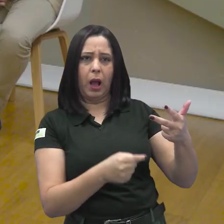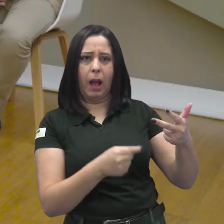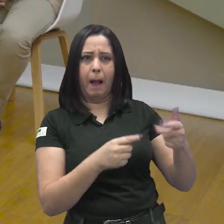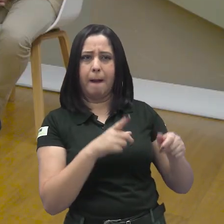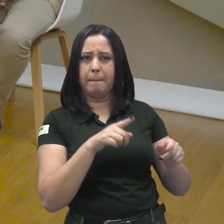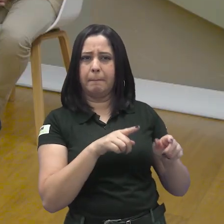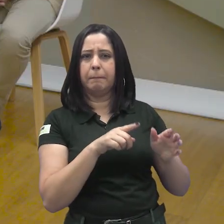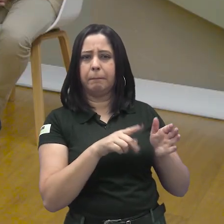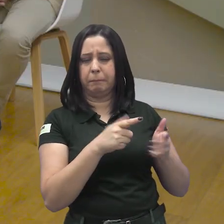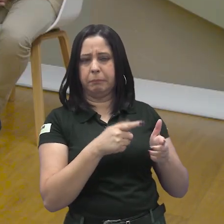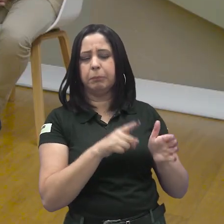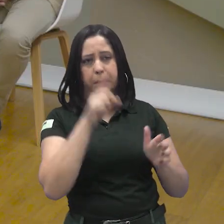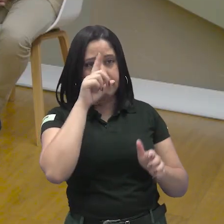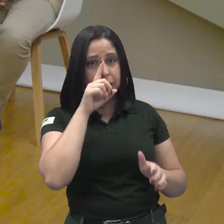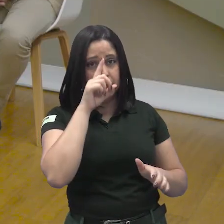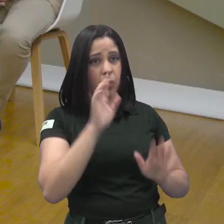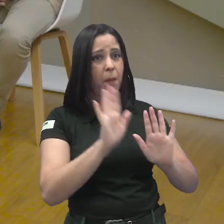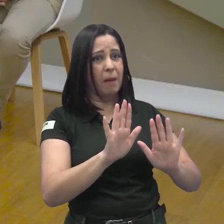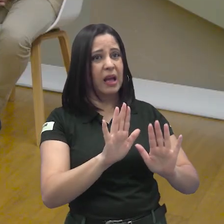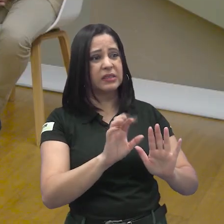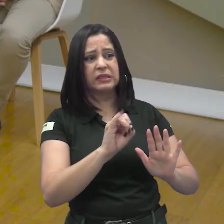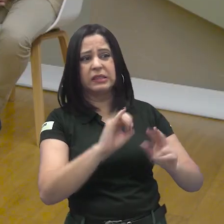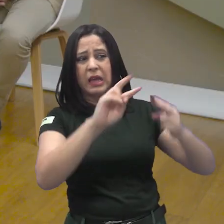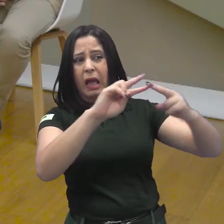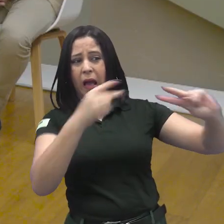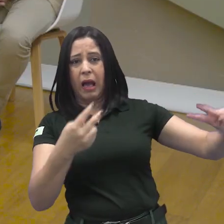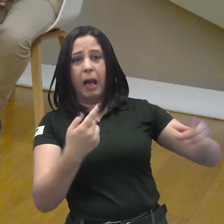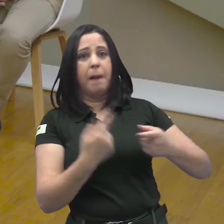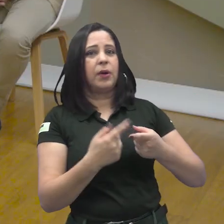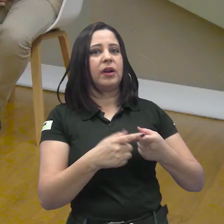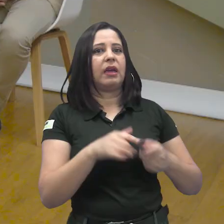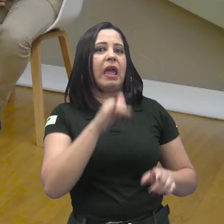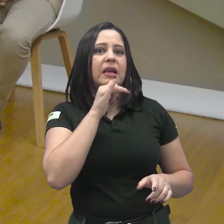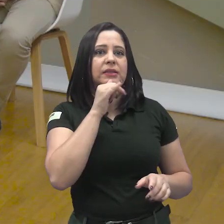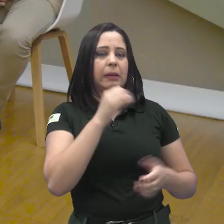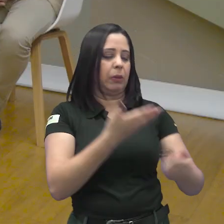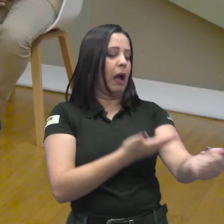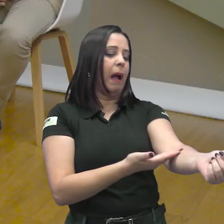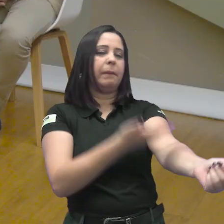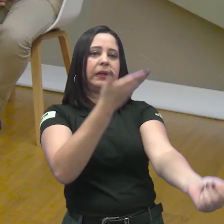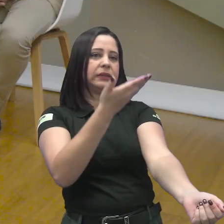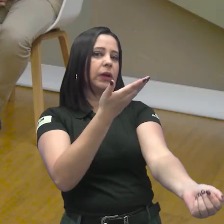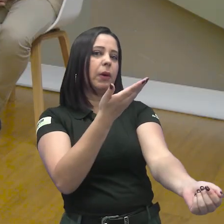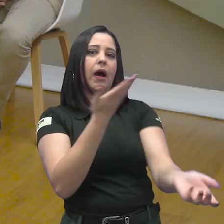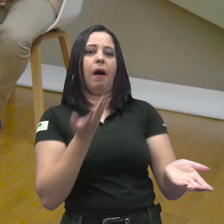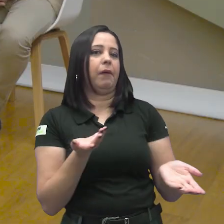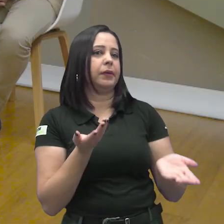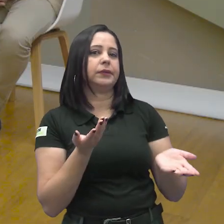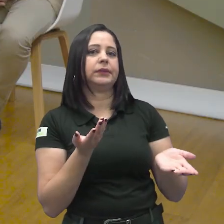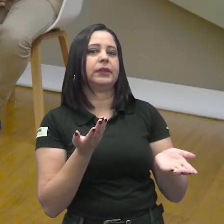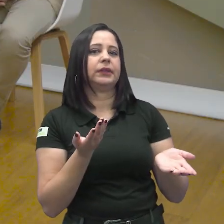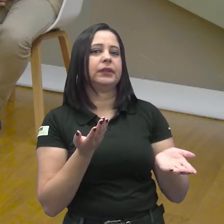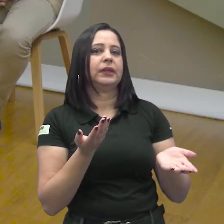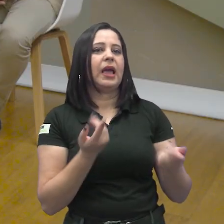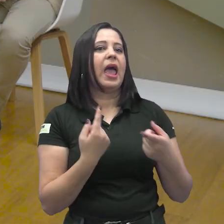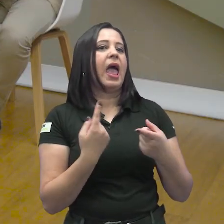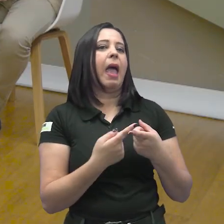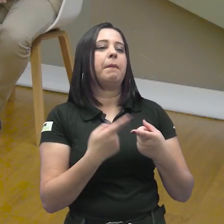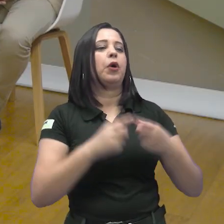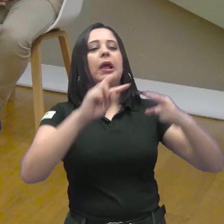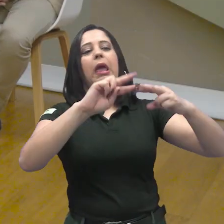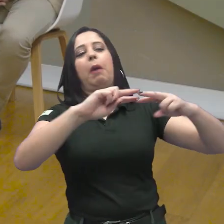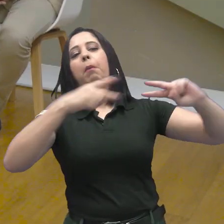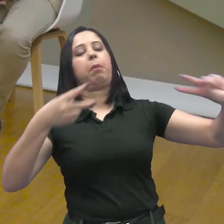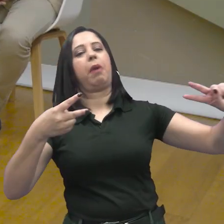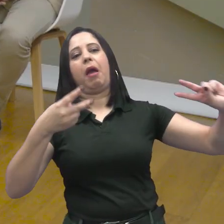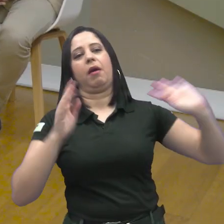fator hereditário, ele precisa ser levado em consideração também? Porque muitas pessoas falam que a pressão alta, a pressão arterial mais alta está muito